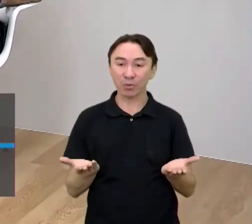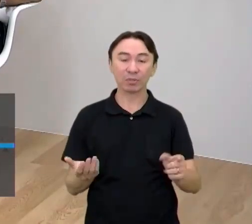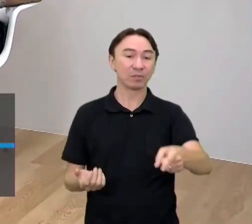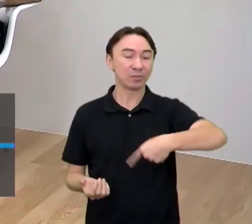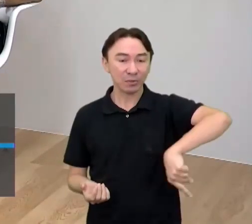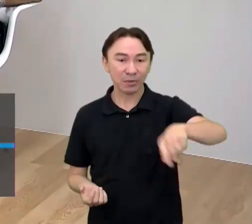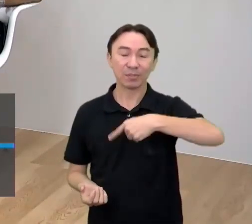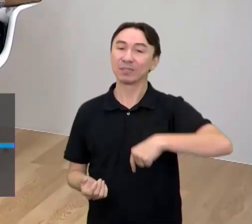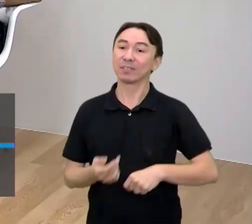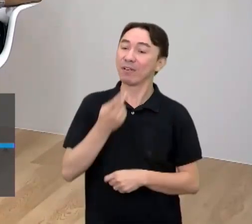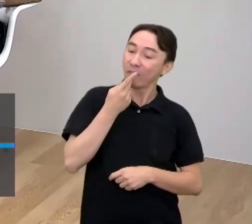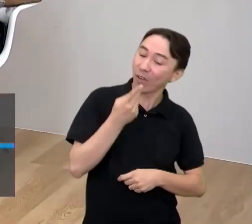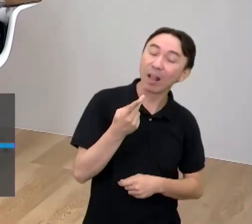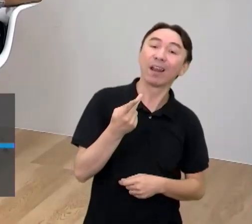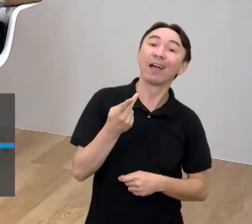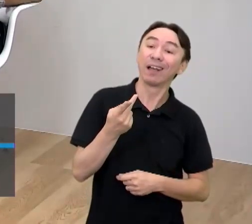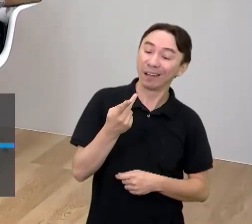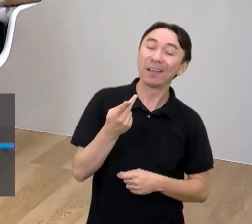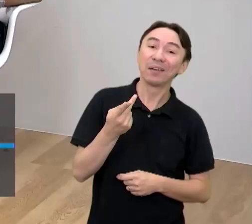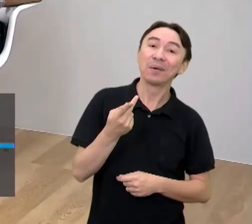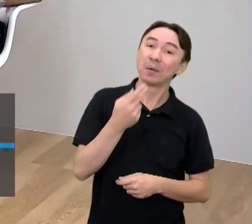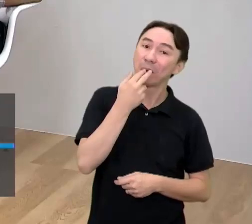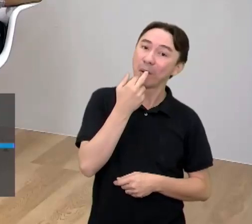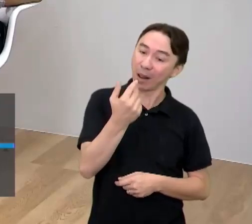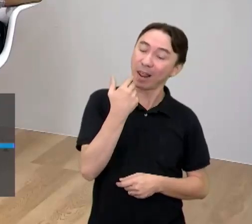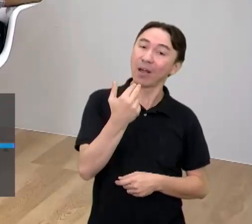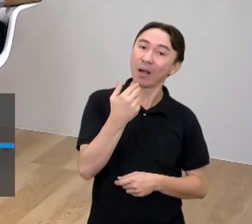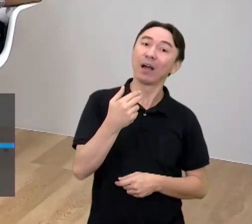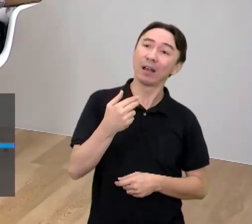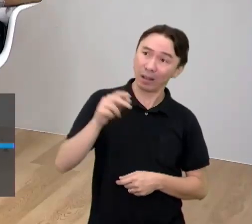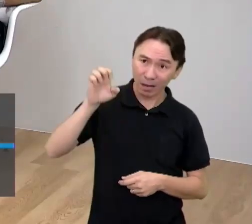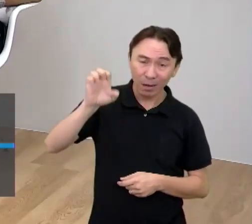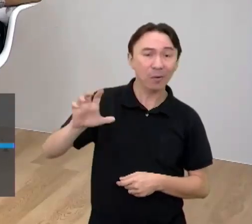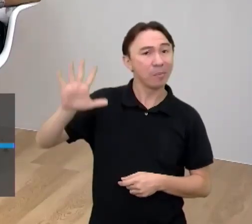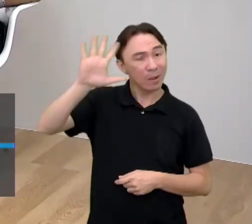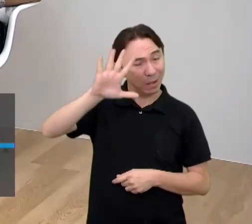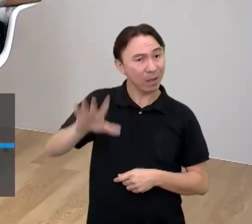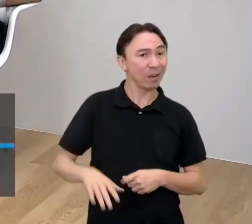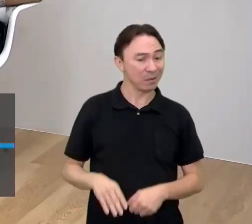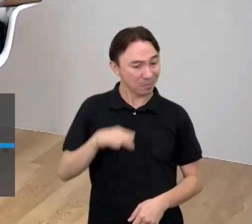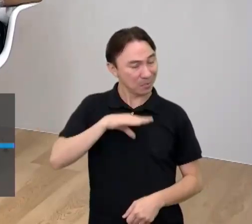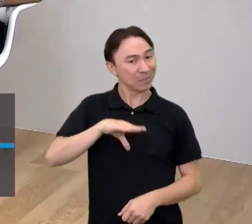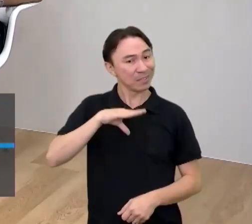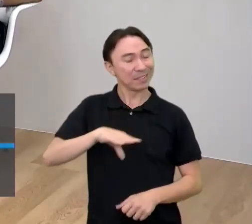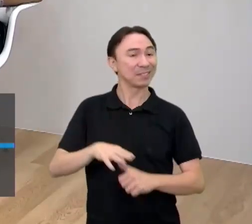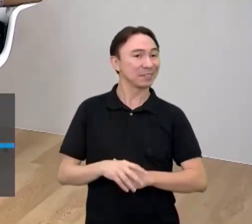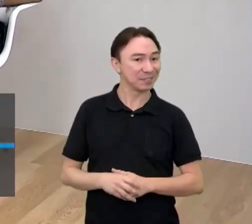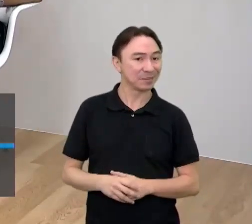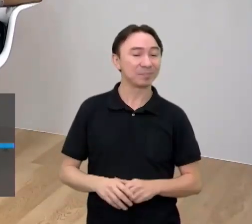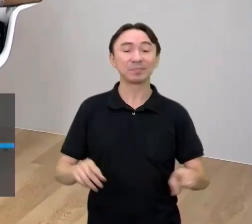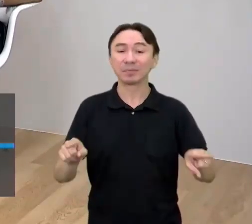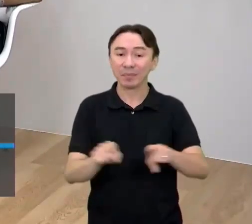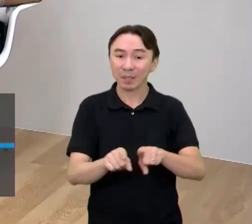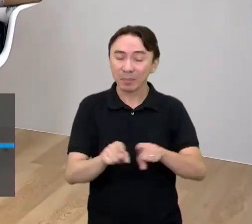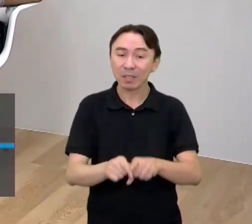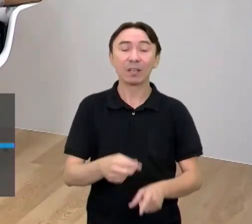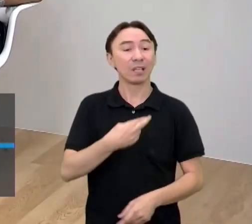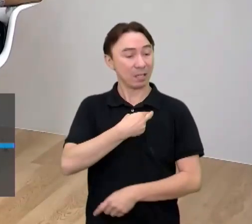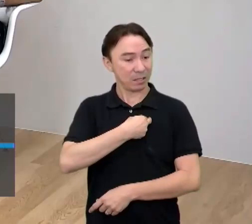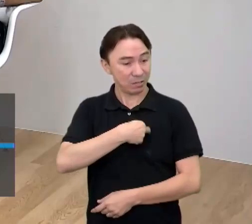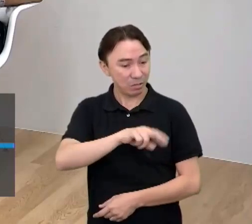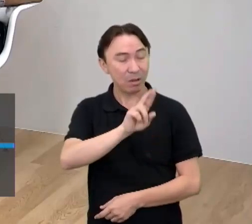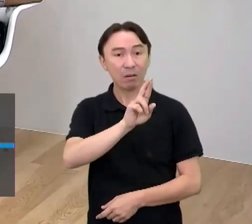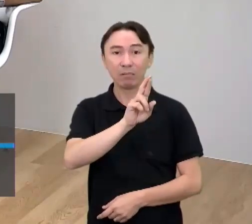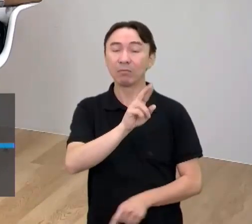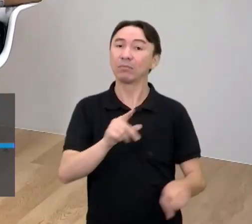Sim. Boa parte das nossas tradições religiosas tem origem também na Europa.